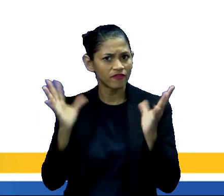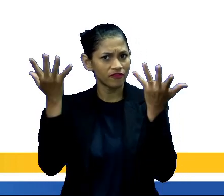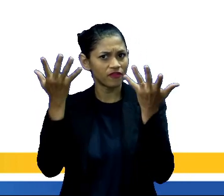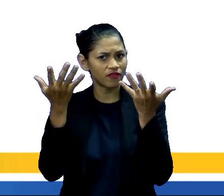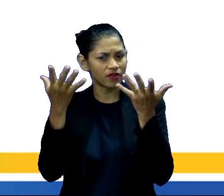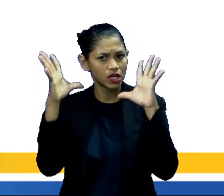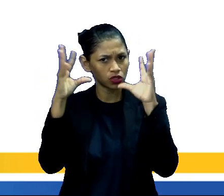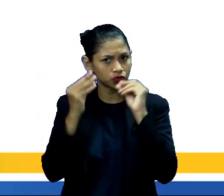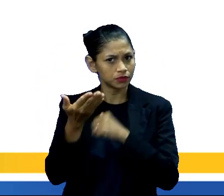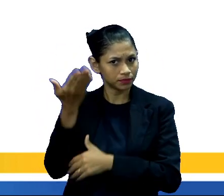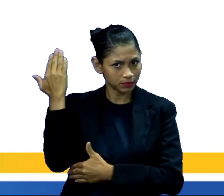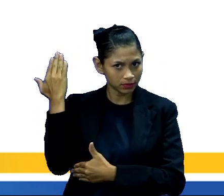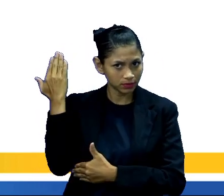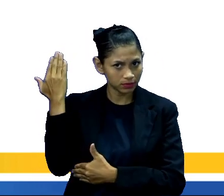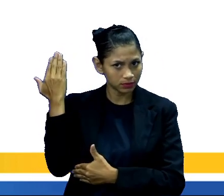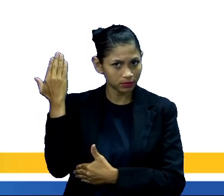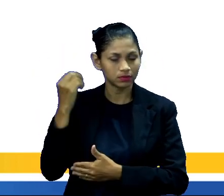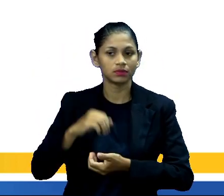passada?